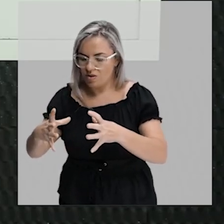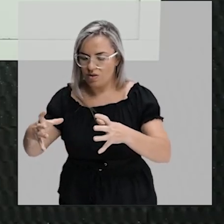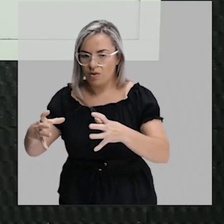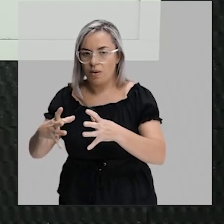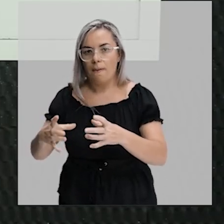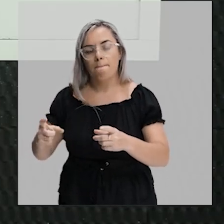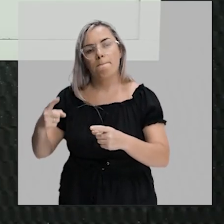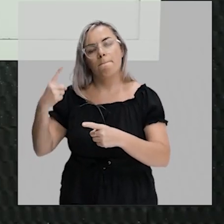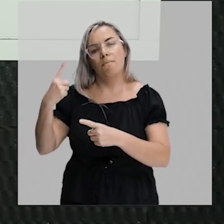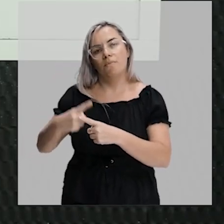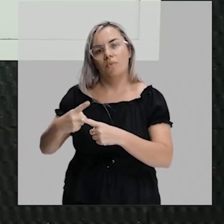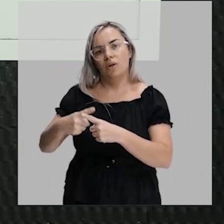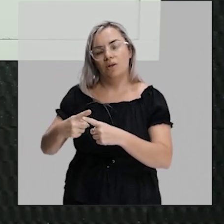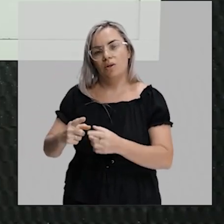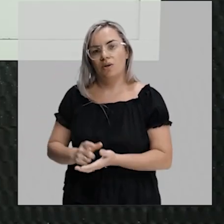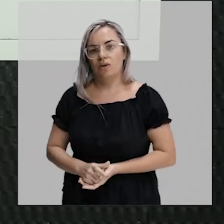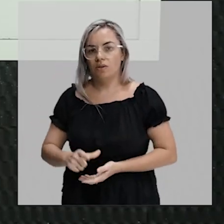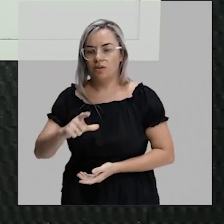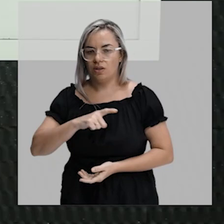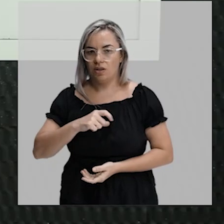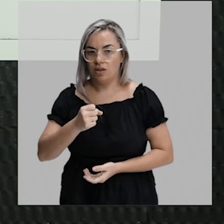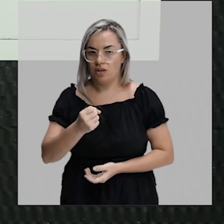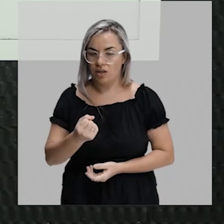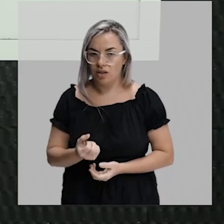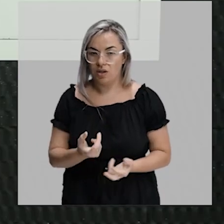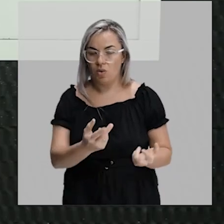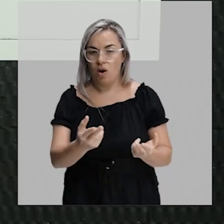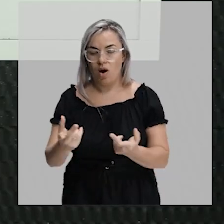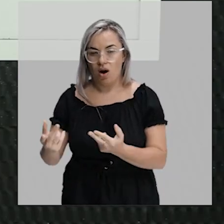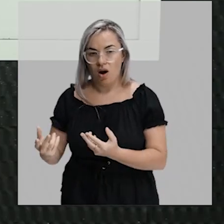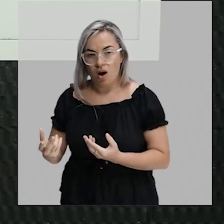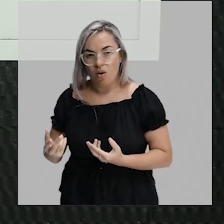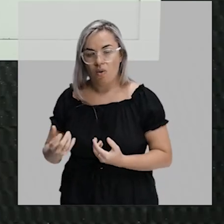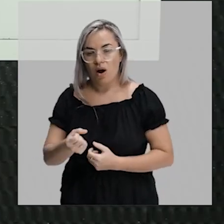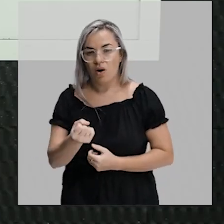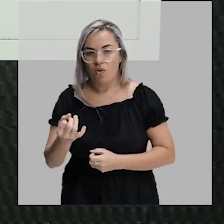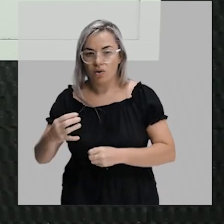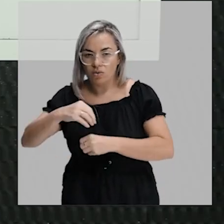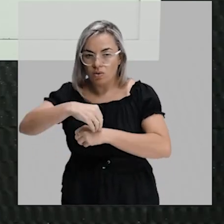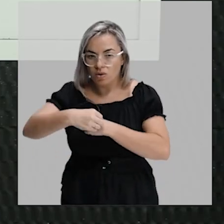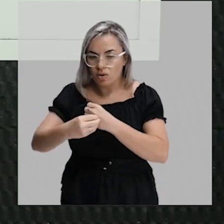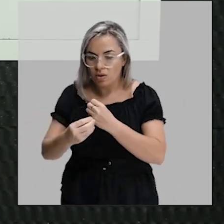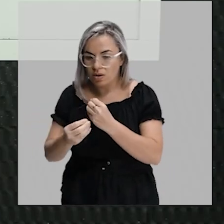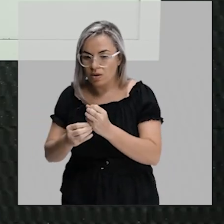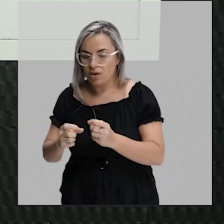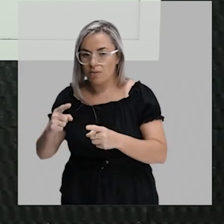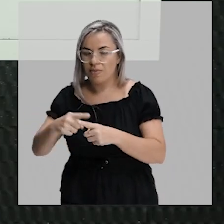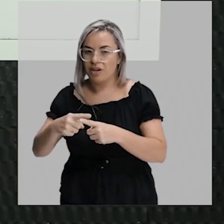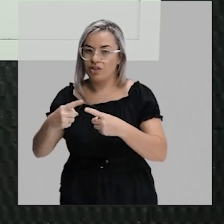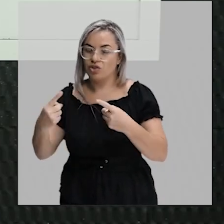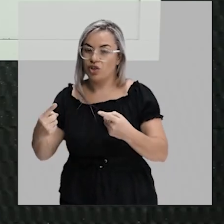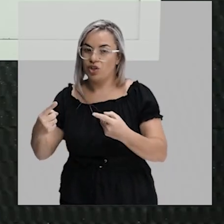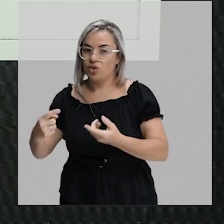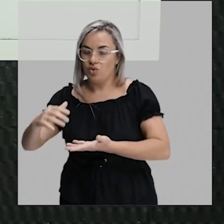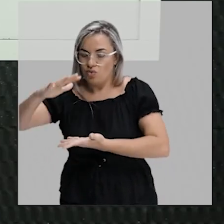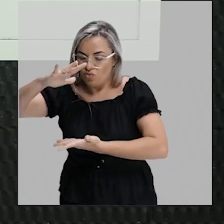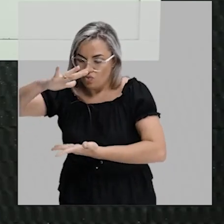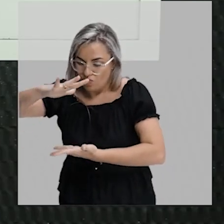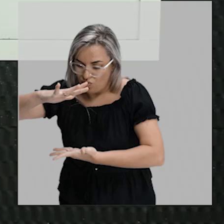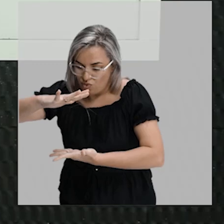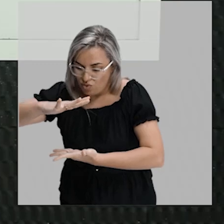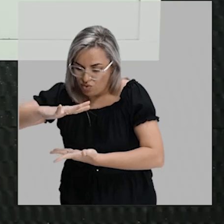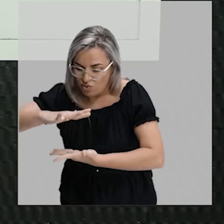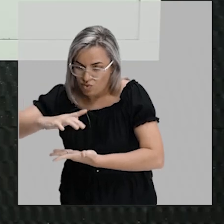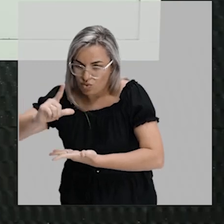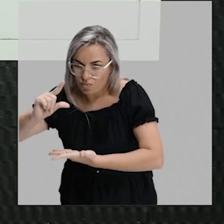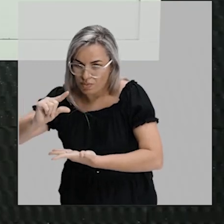Isso porque eu tenho a mesma quantidade de moléculas, mas eu tenho um espaço, né, um volume menor de atuação. Tá